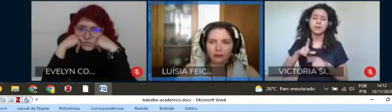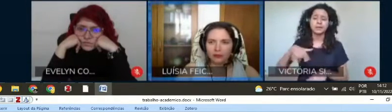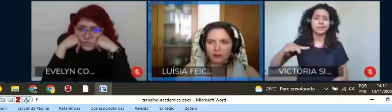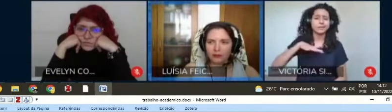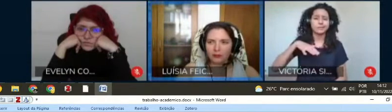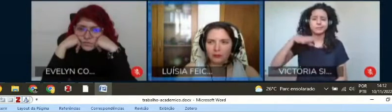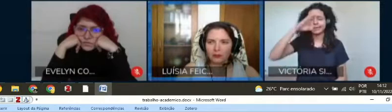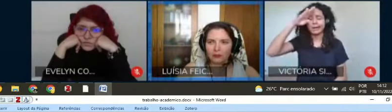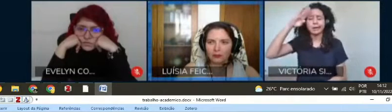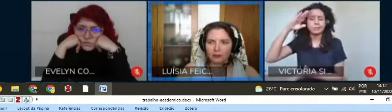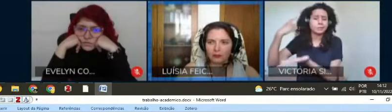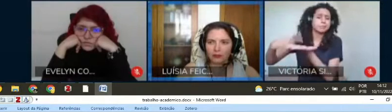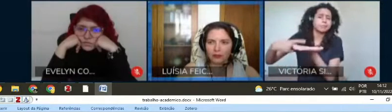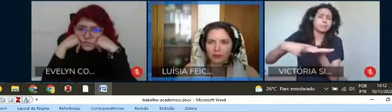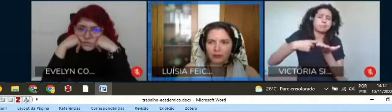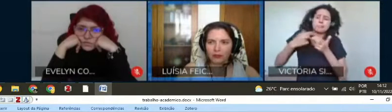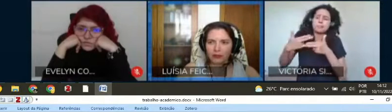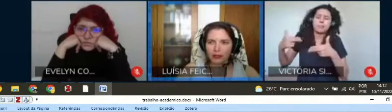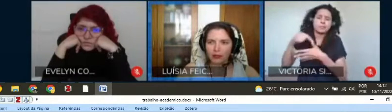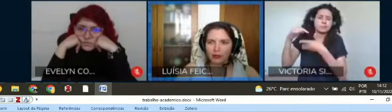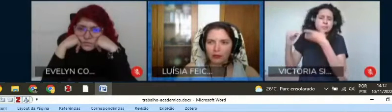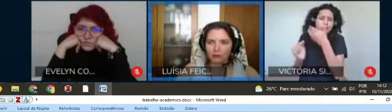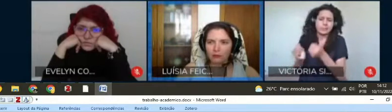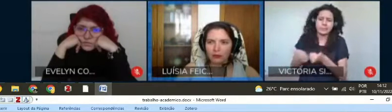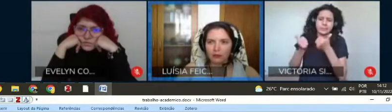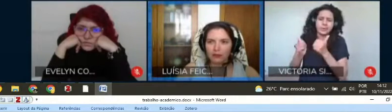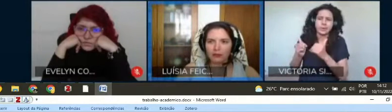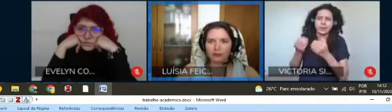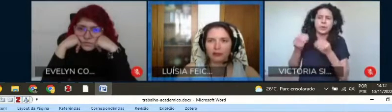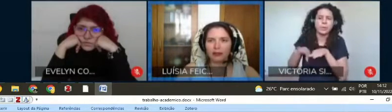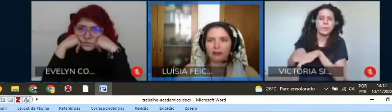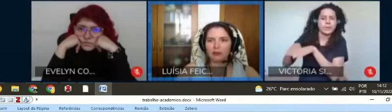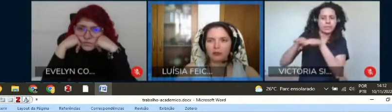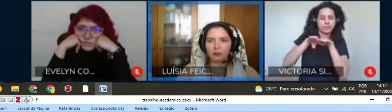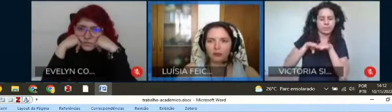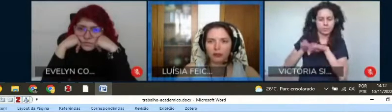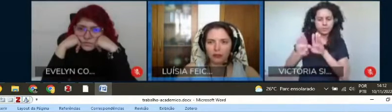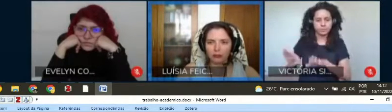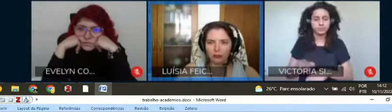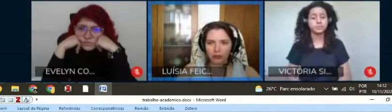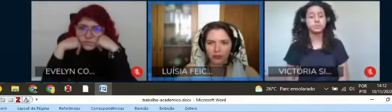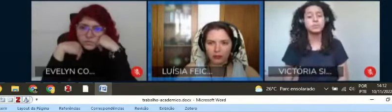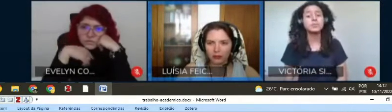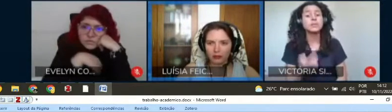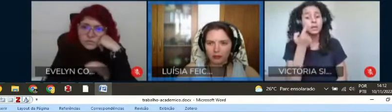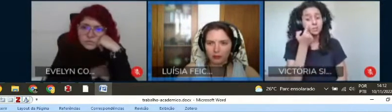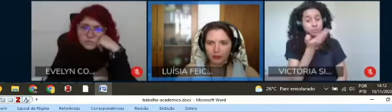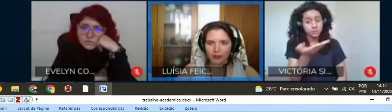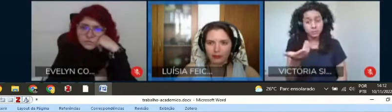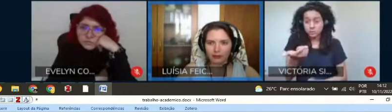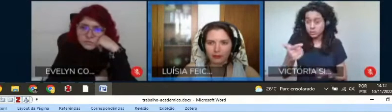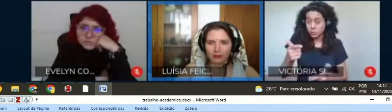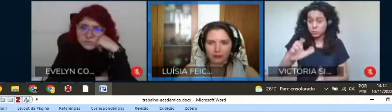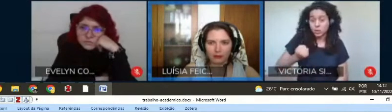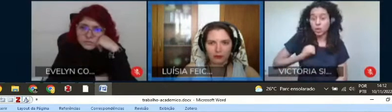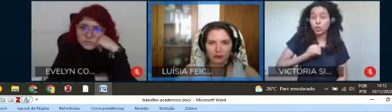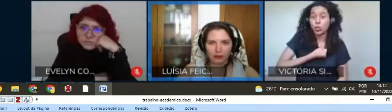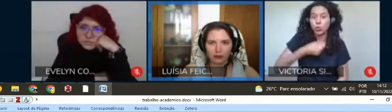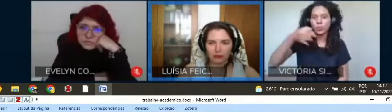E vocês podem vocês observaram que até agora não apareceu nada de número aqui, porque não